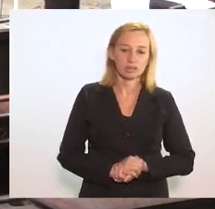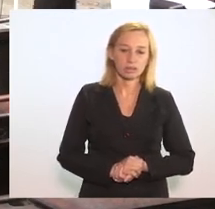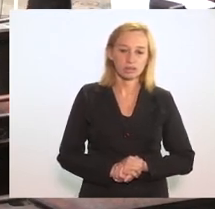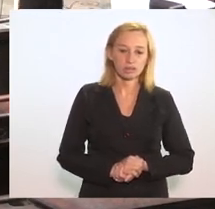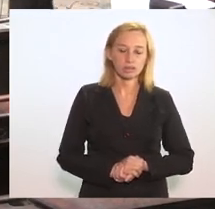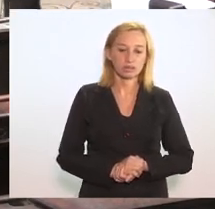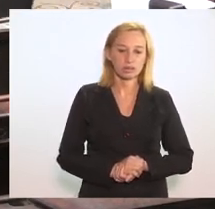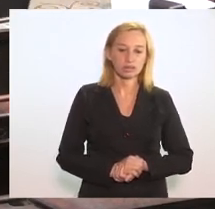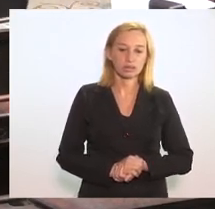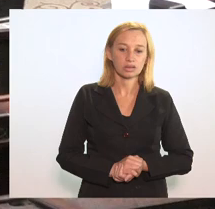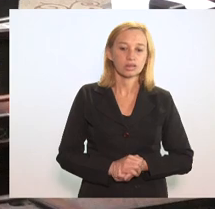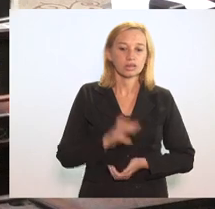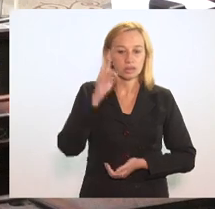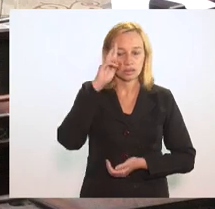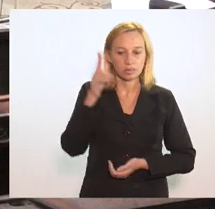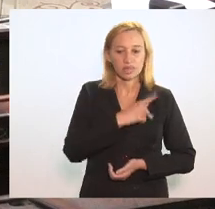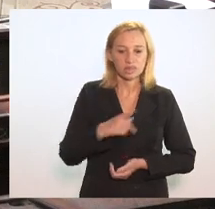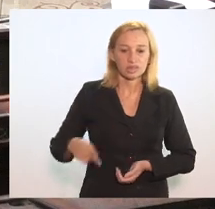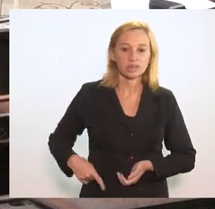17.009. Presidente.